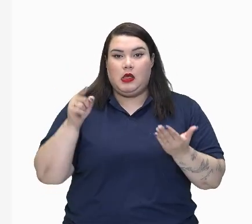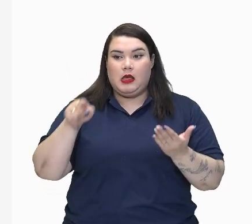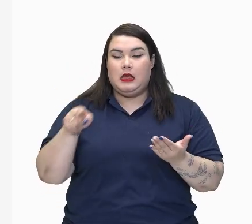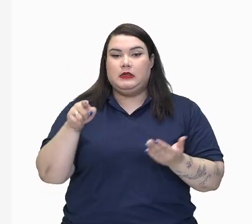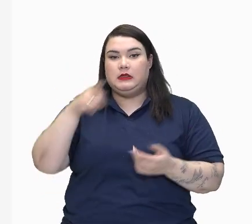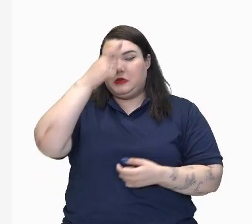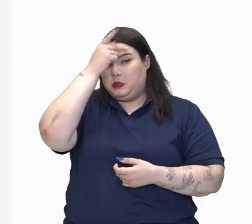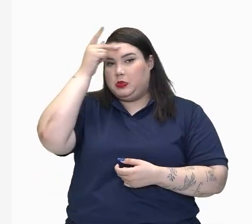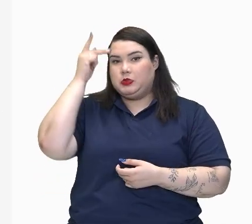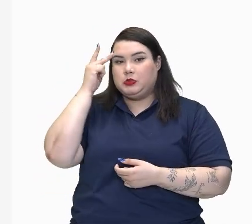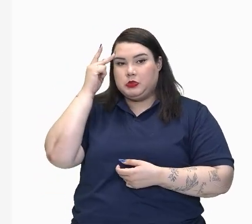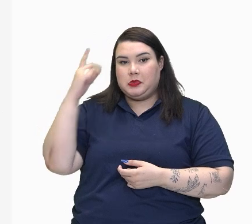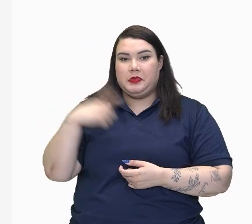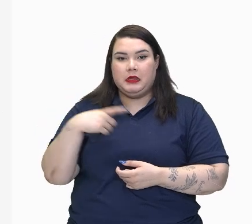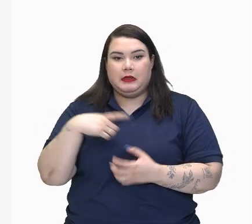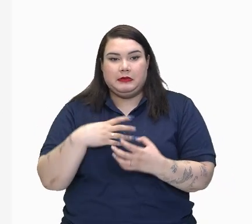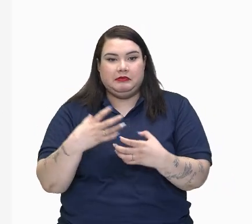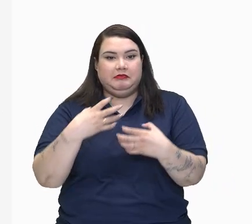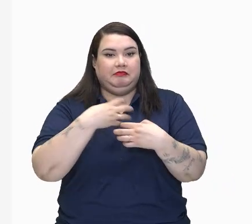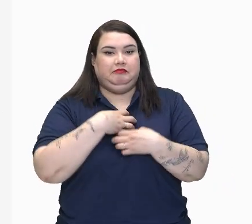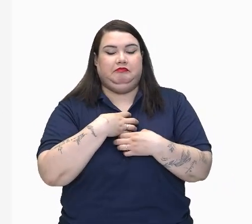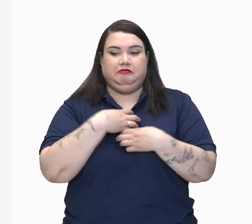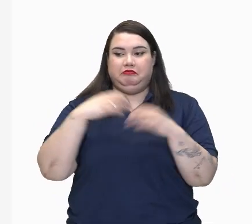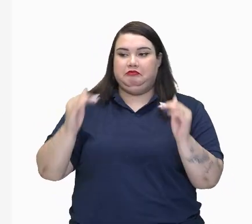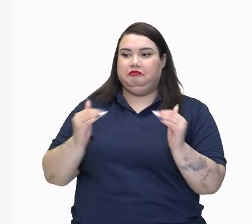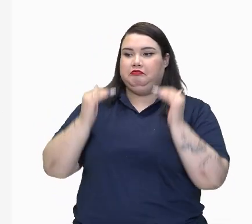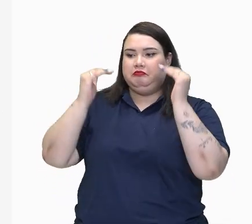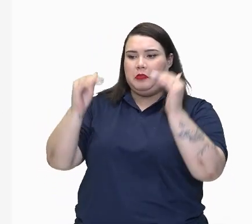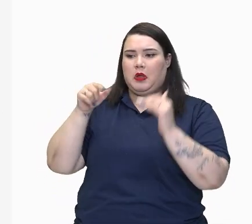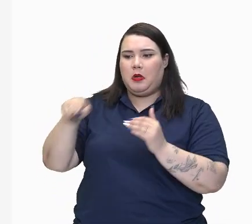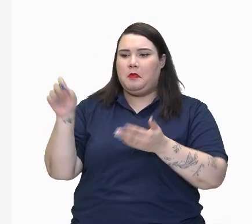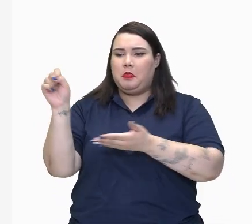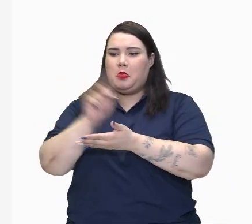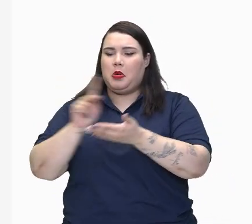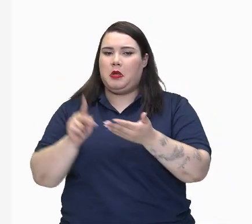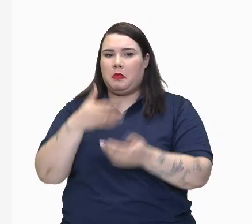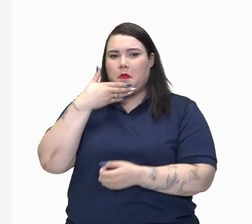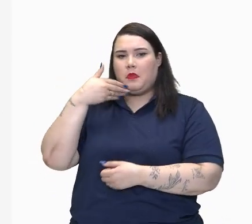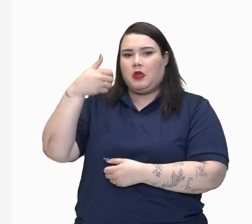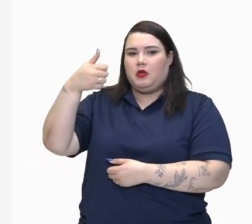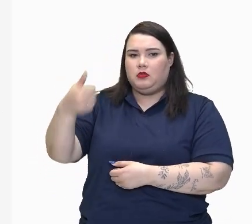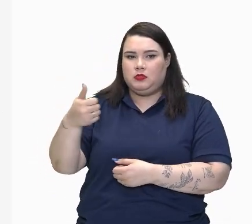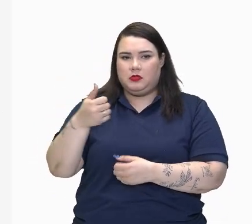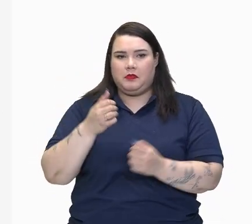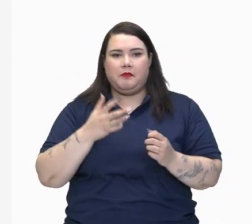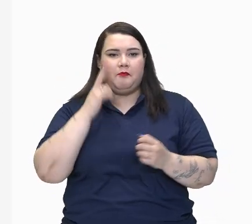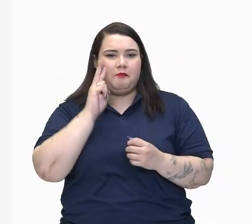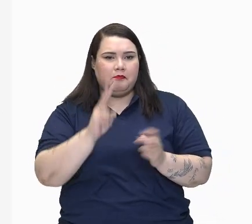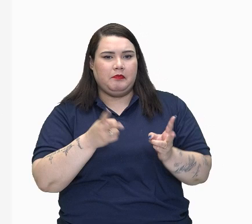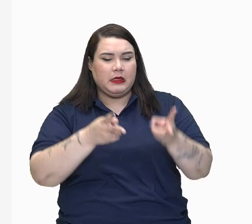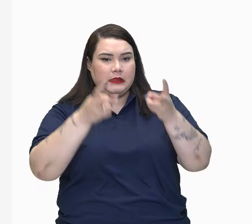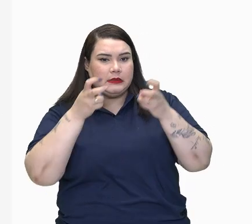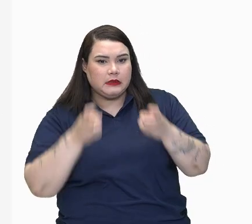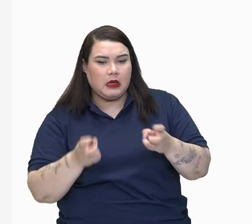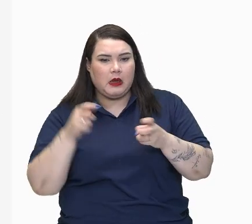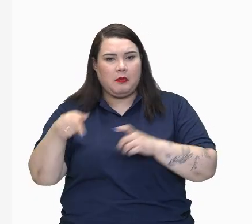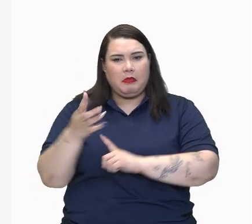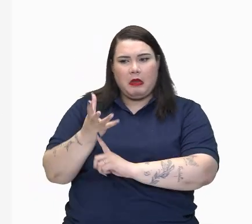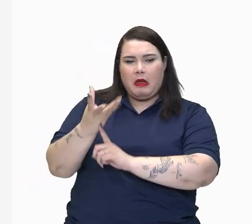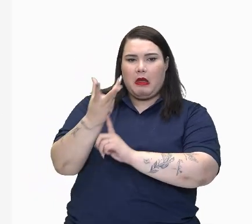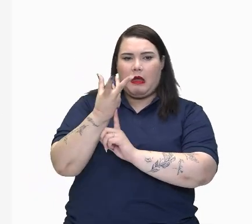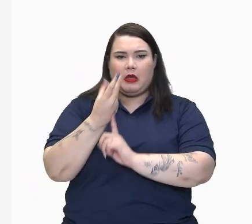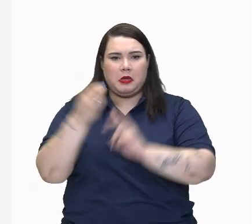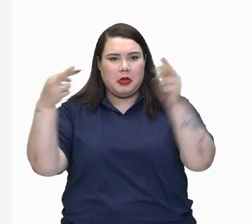parnasiano aguado, diz: meu cancioneiro é bem martelado, vede como primo em comer os hiatos, que arte,